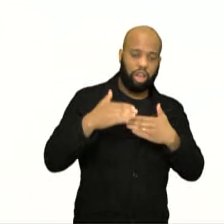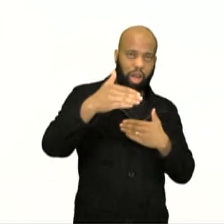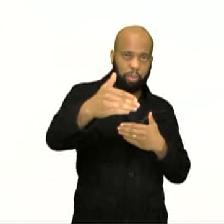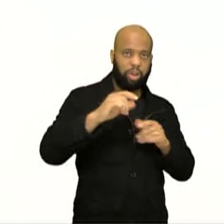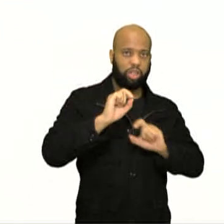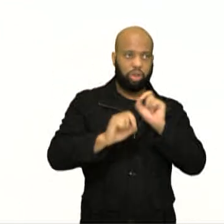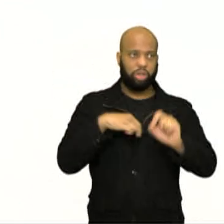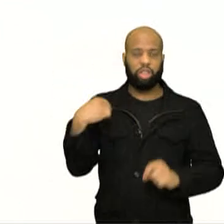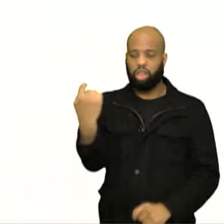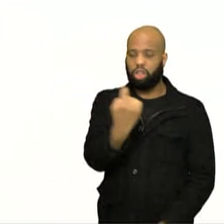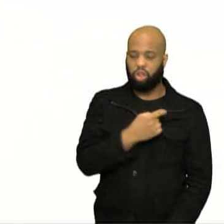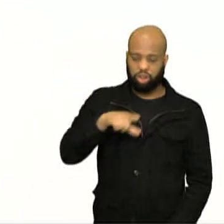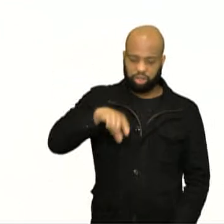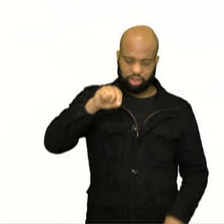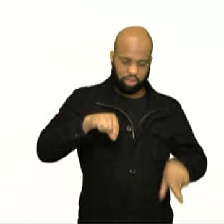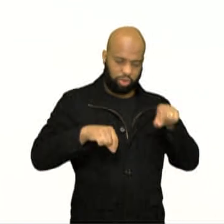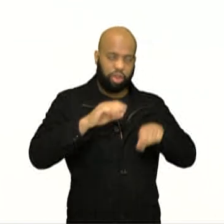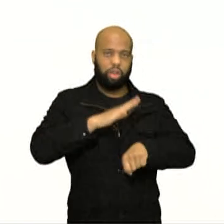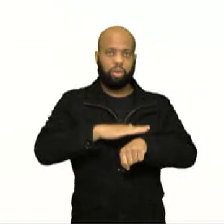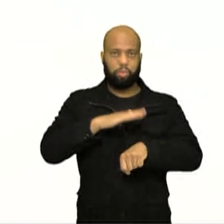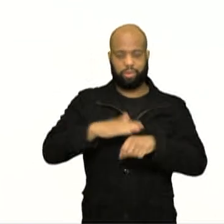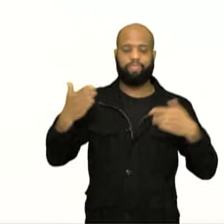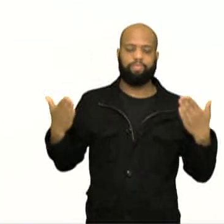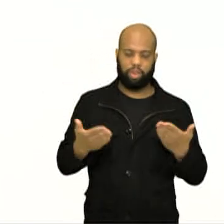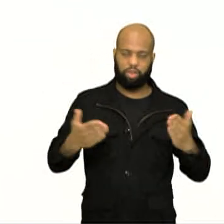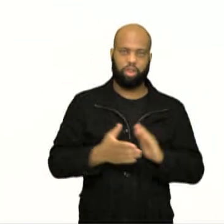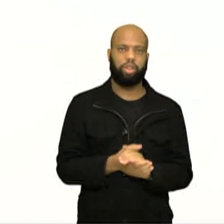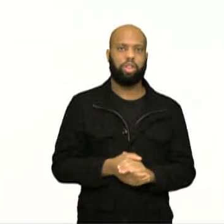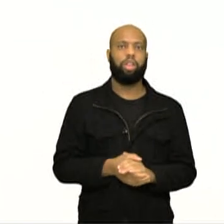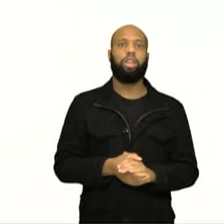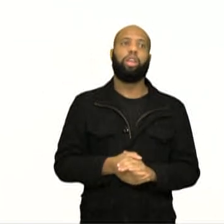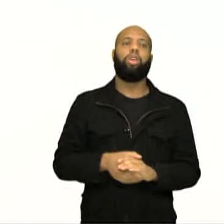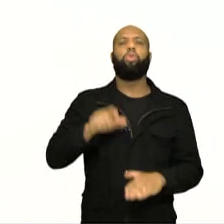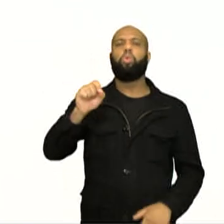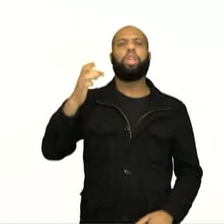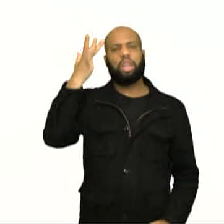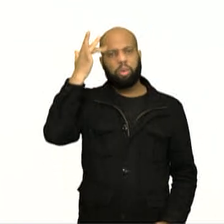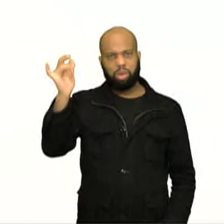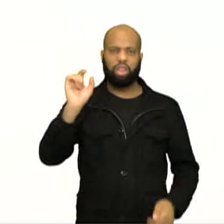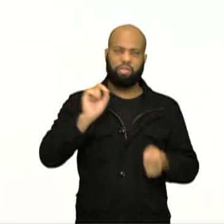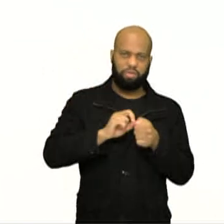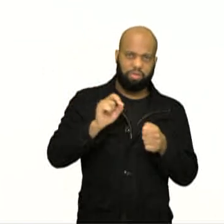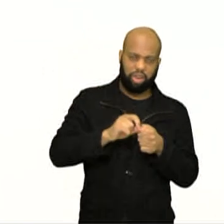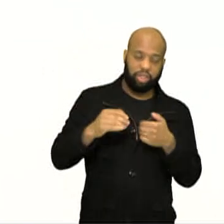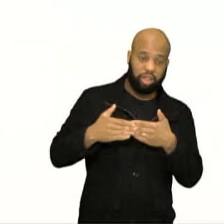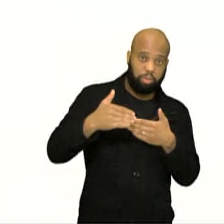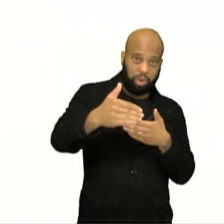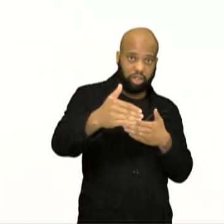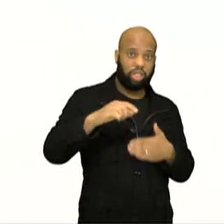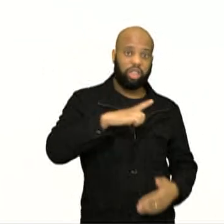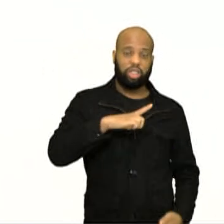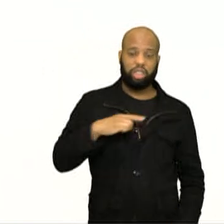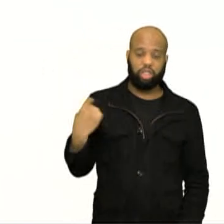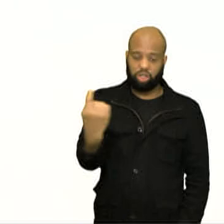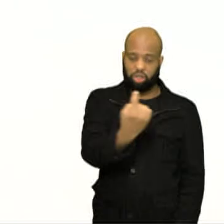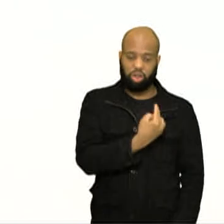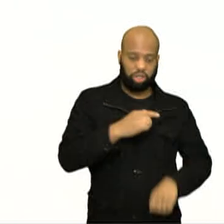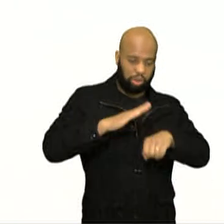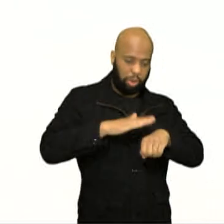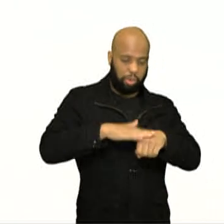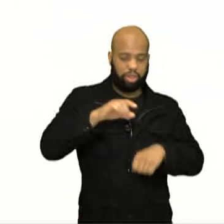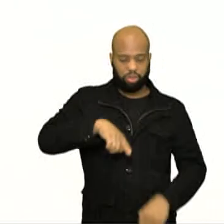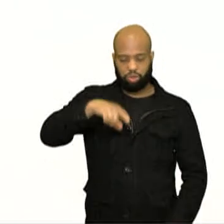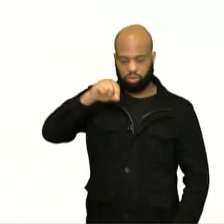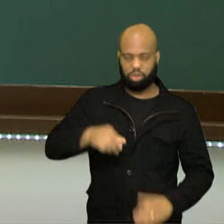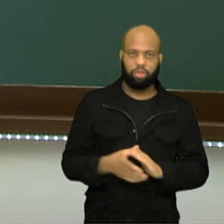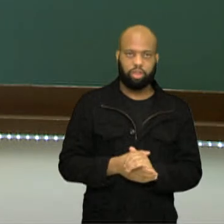das nossas escolhas no momento presente, que amanhã serão gerados a partir de nossas próprias